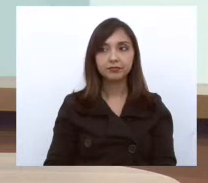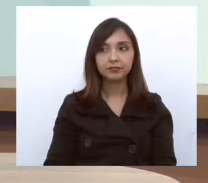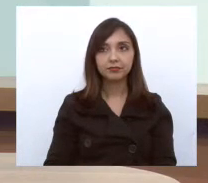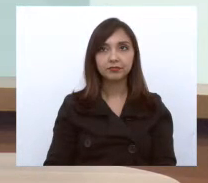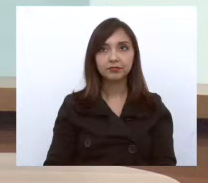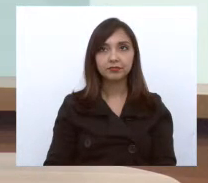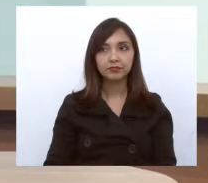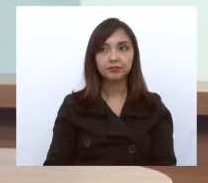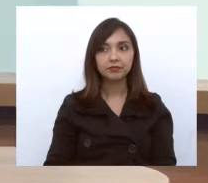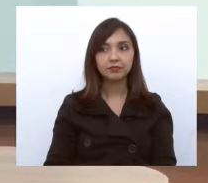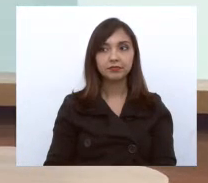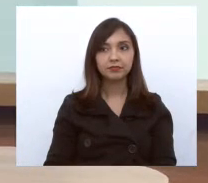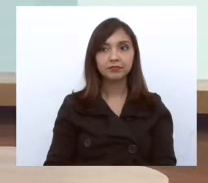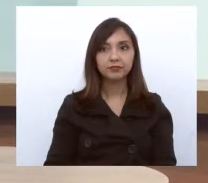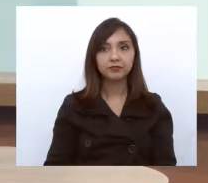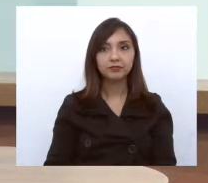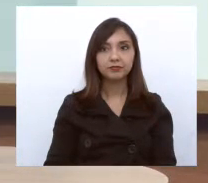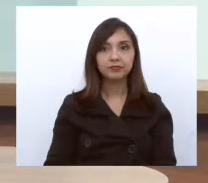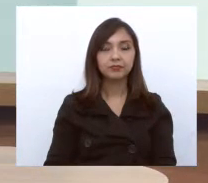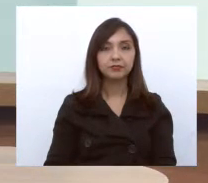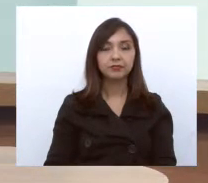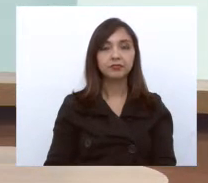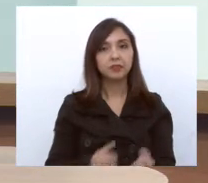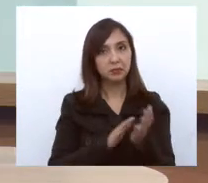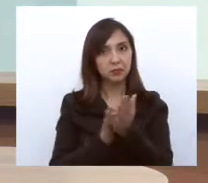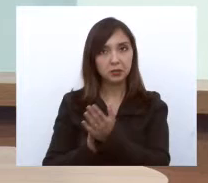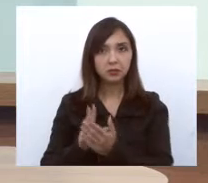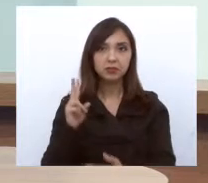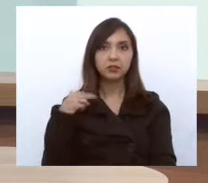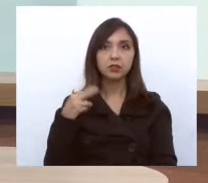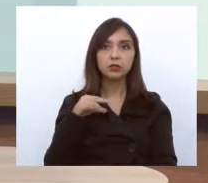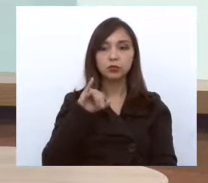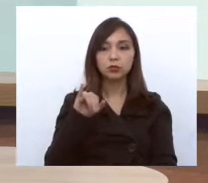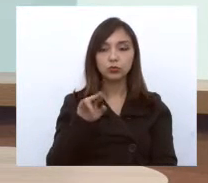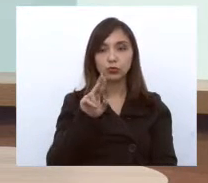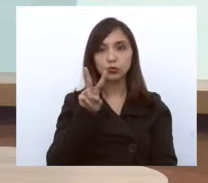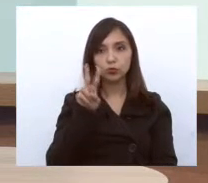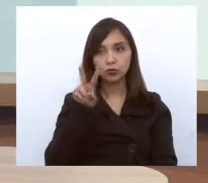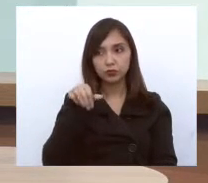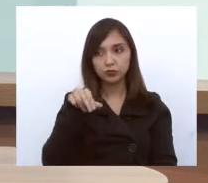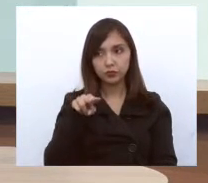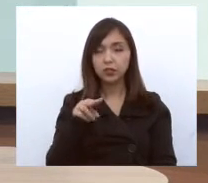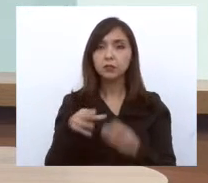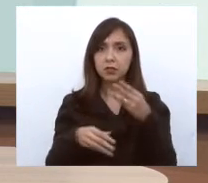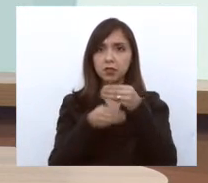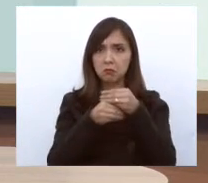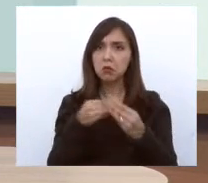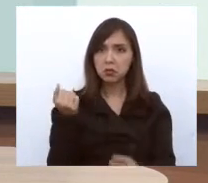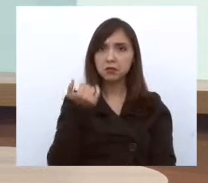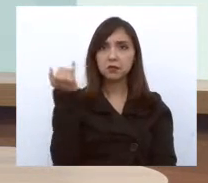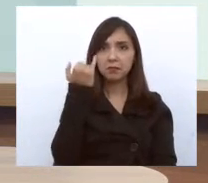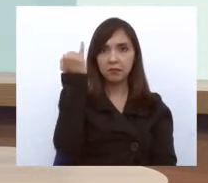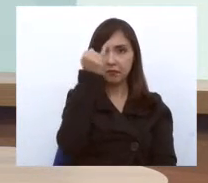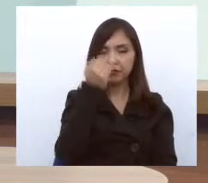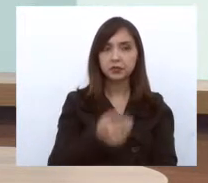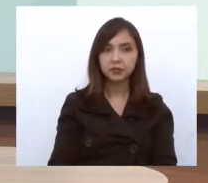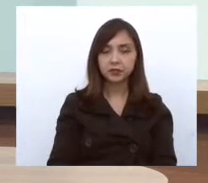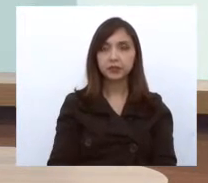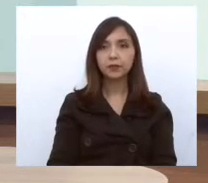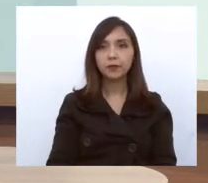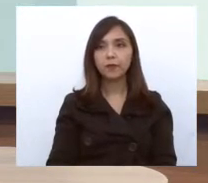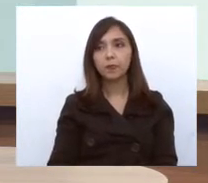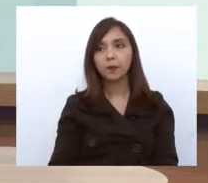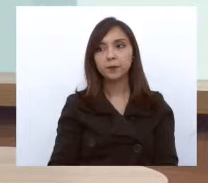pela TV Câmara, primeiro, parabenizar o vereador Gilvan, porque essa emenda, de fato, é muito importante, que